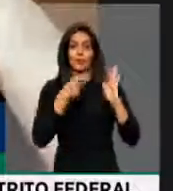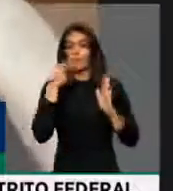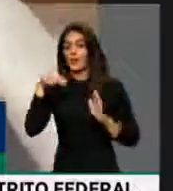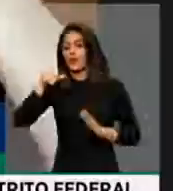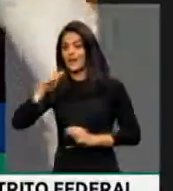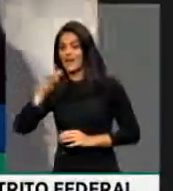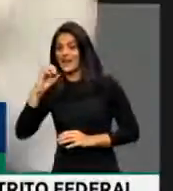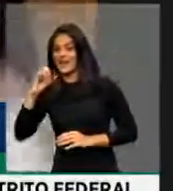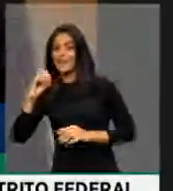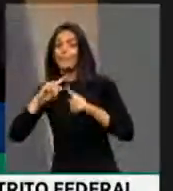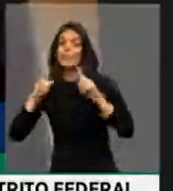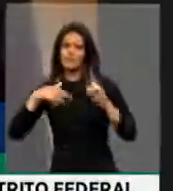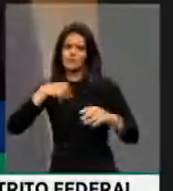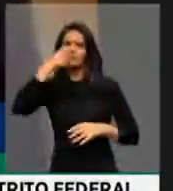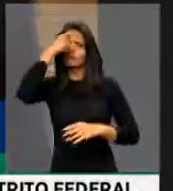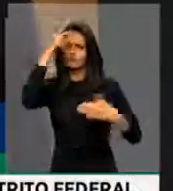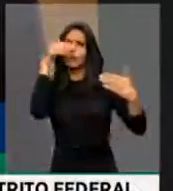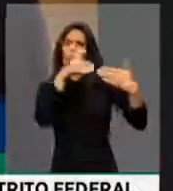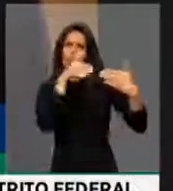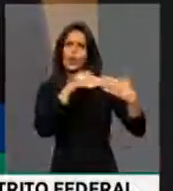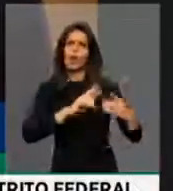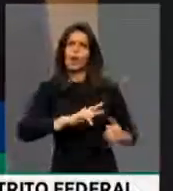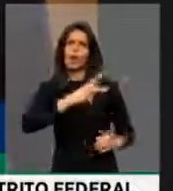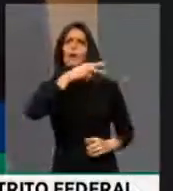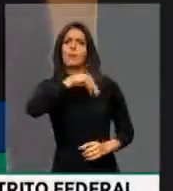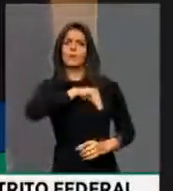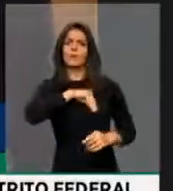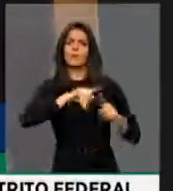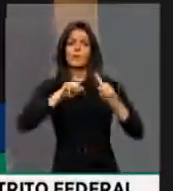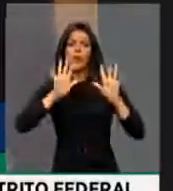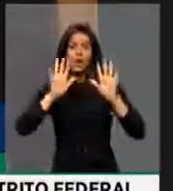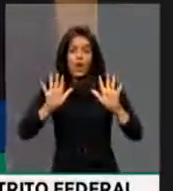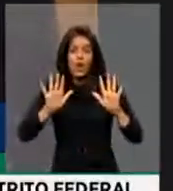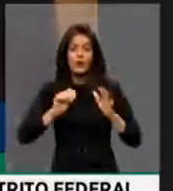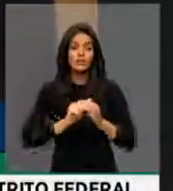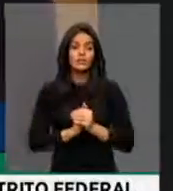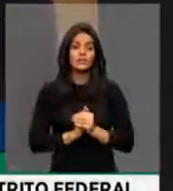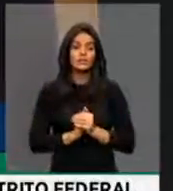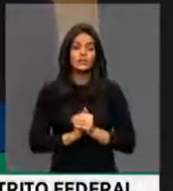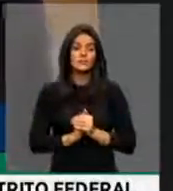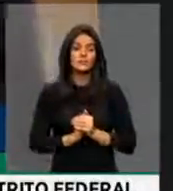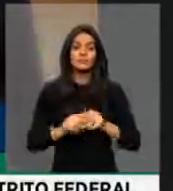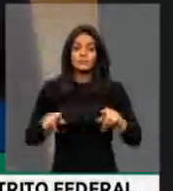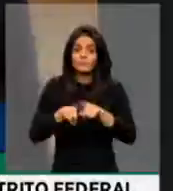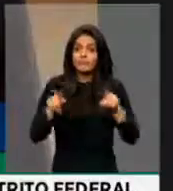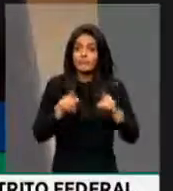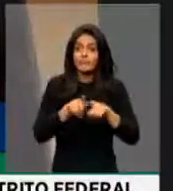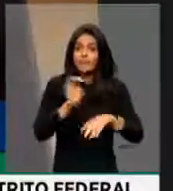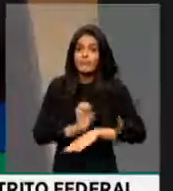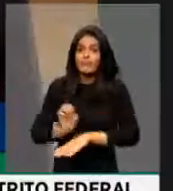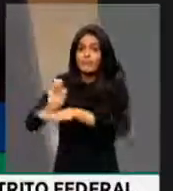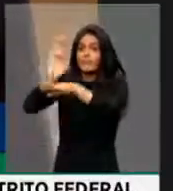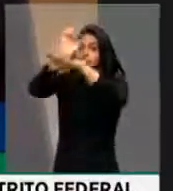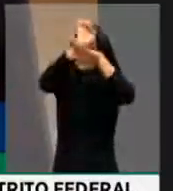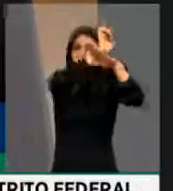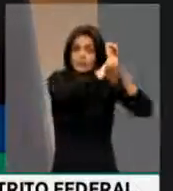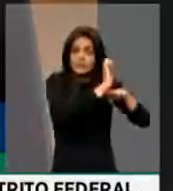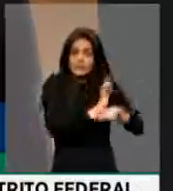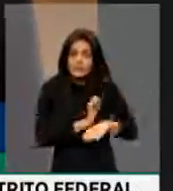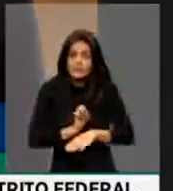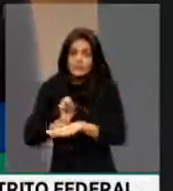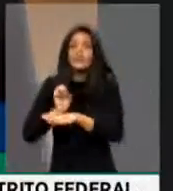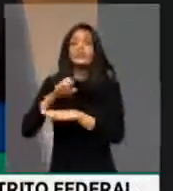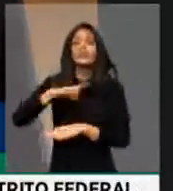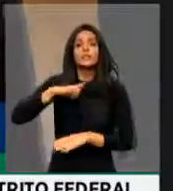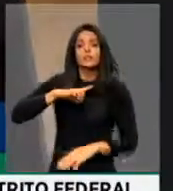matéria mas eu concordo com esse aumento mas eu queria chamar atenção que também os outros estados brasileiros